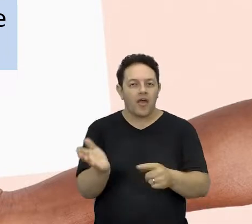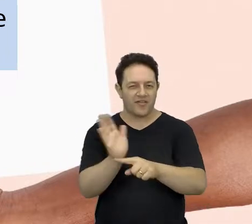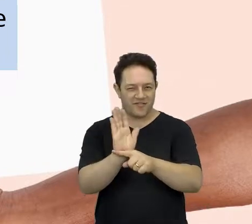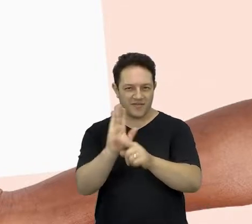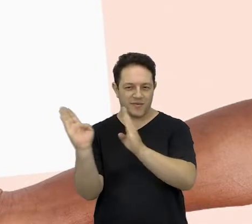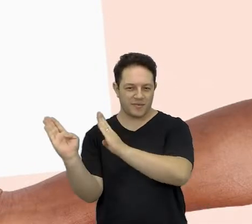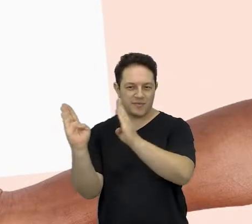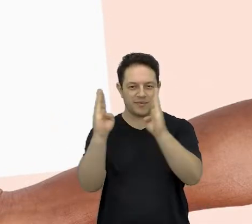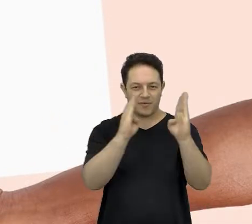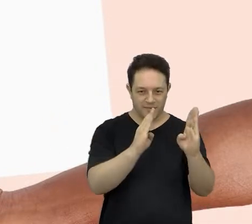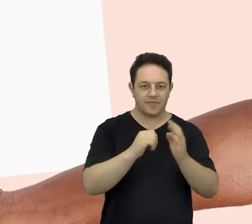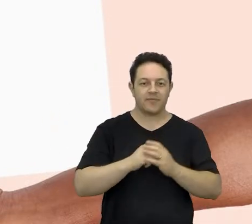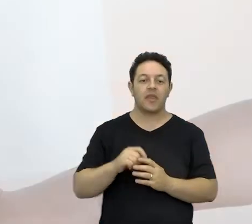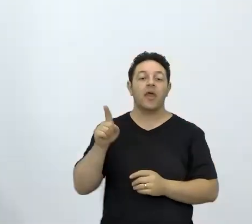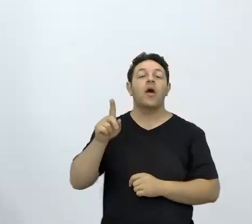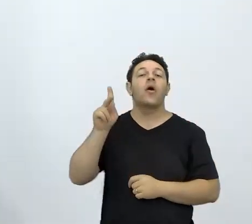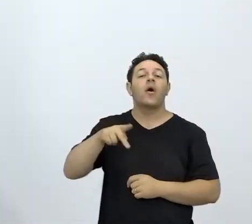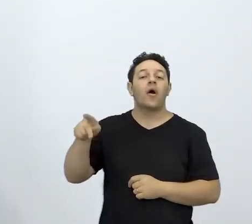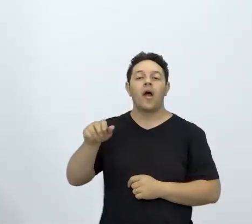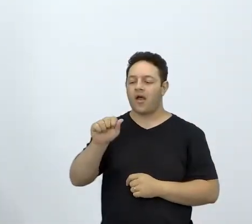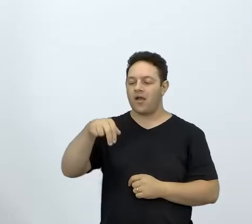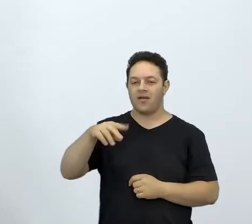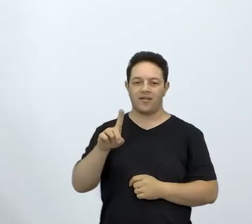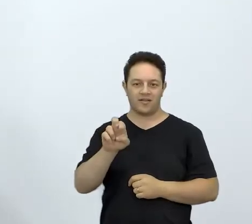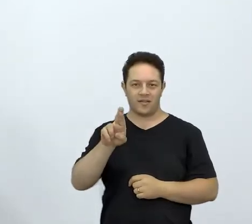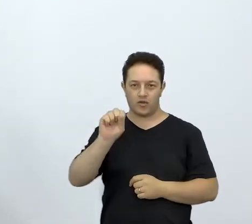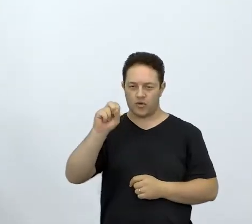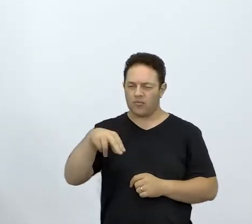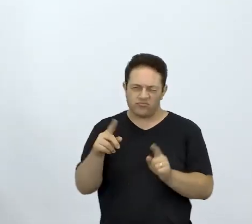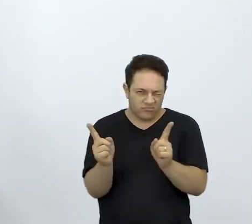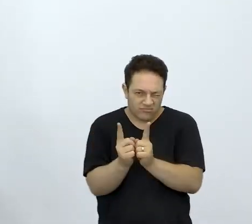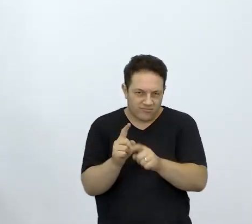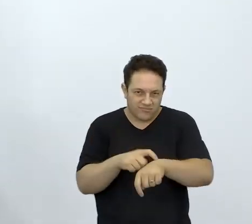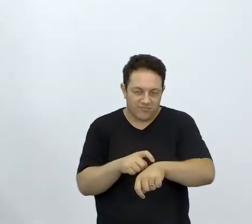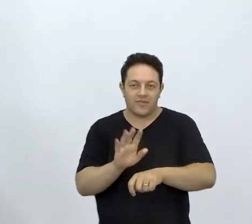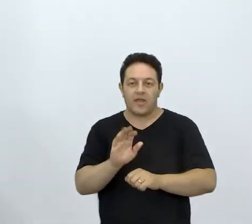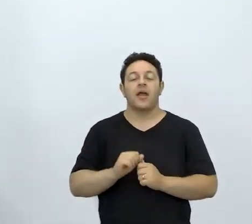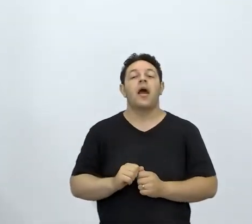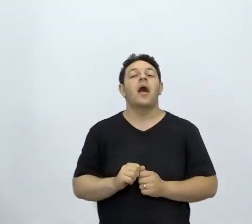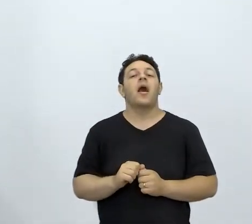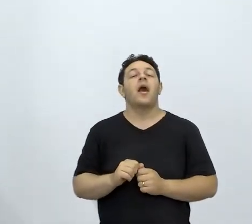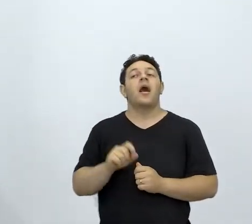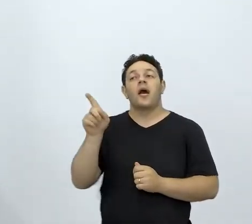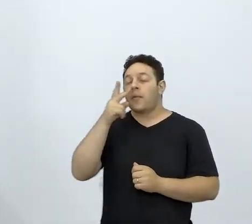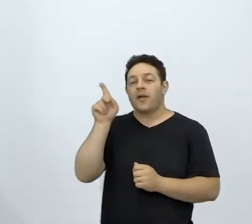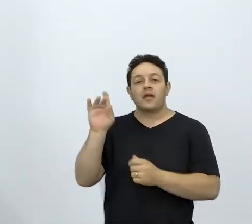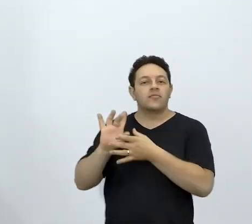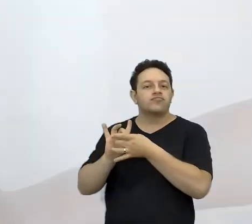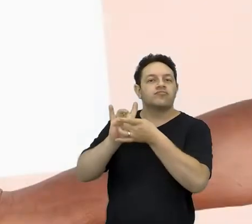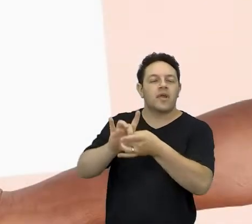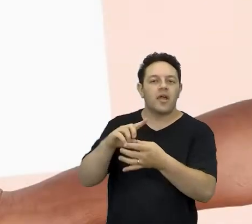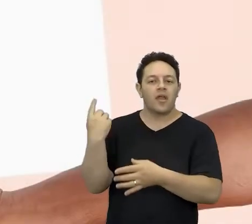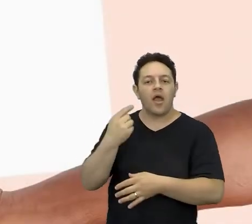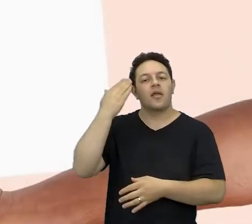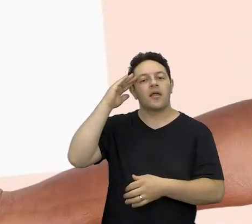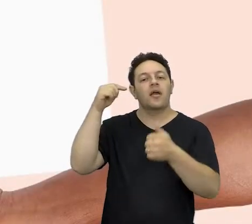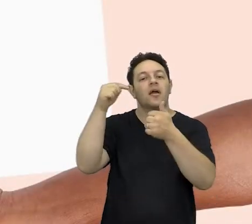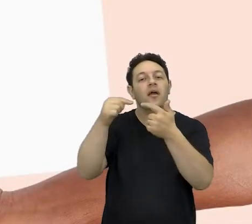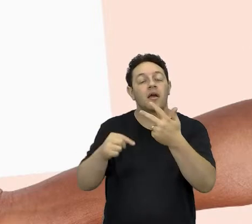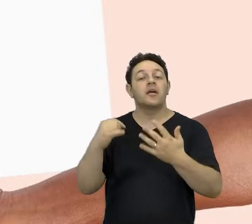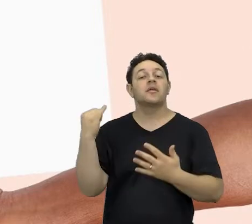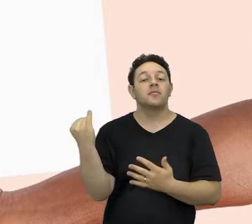videozinho do professor Anderson, um trechinho, que retoma alguns aspectos